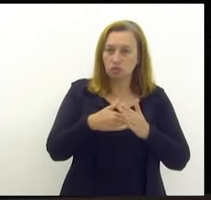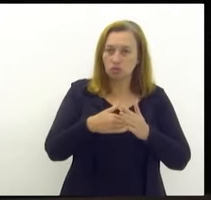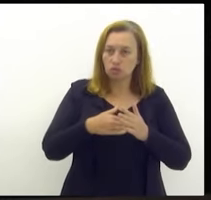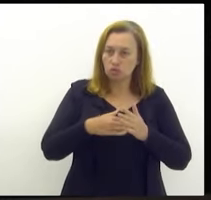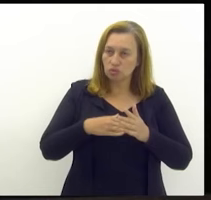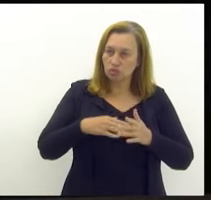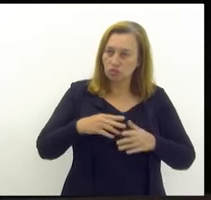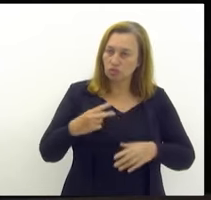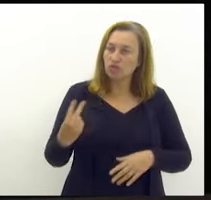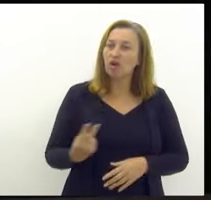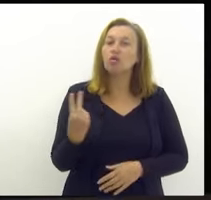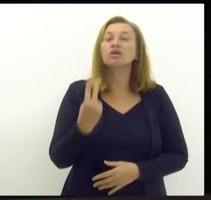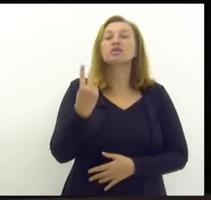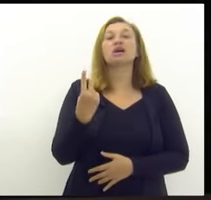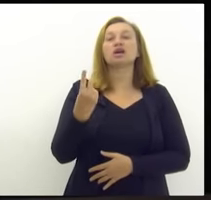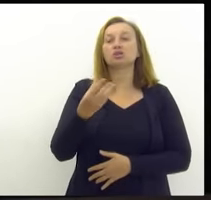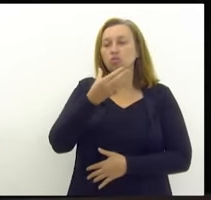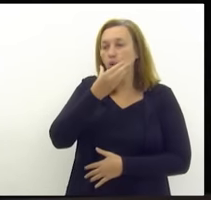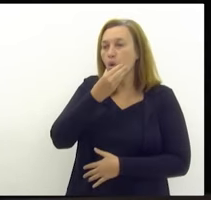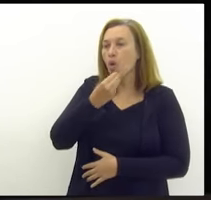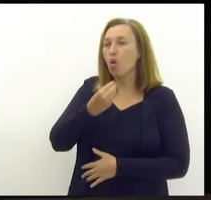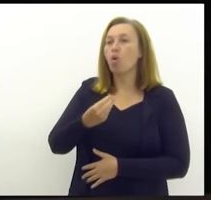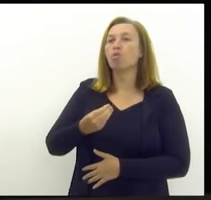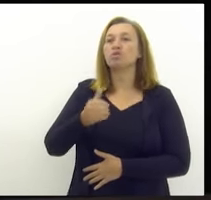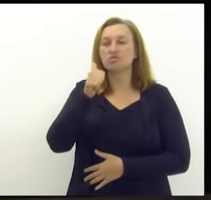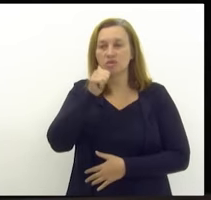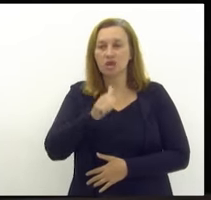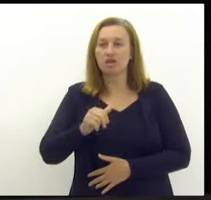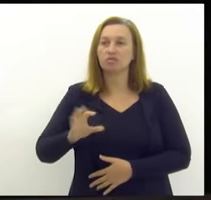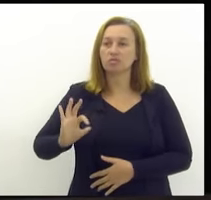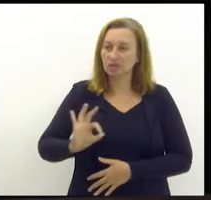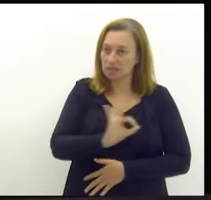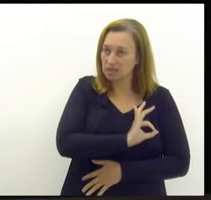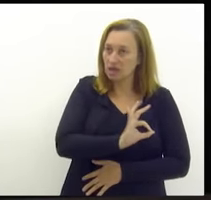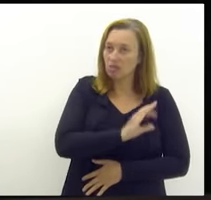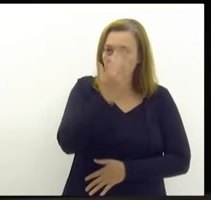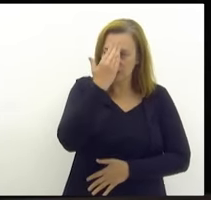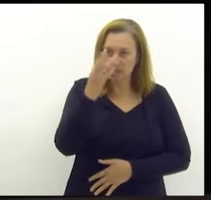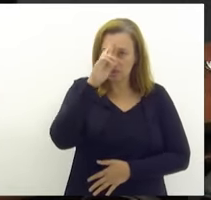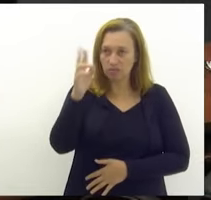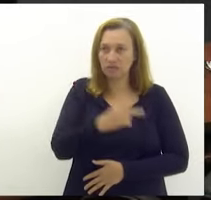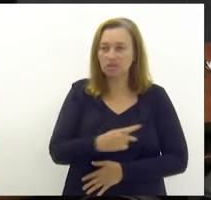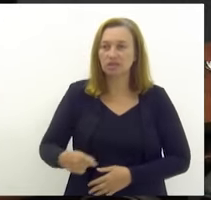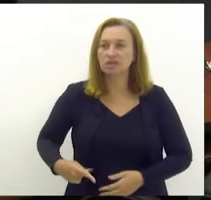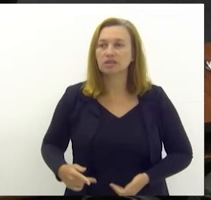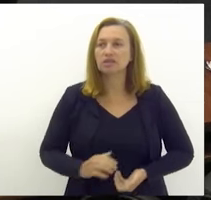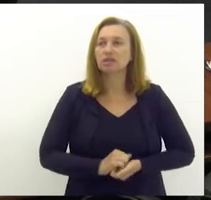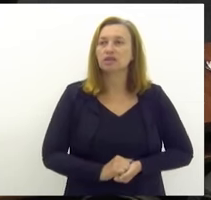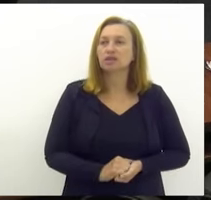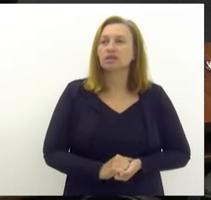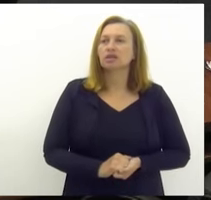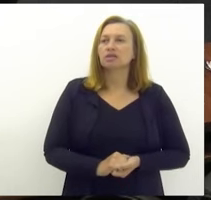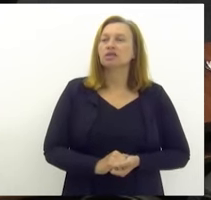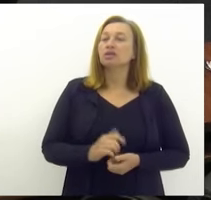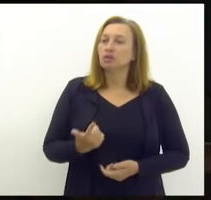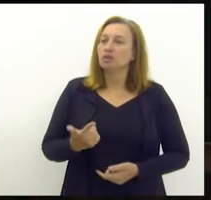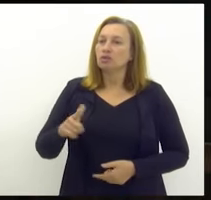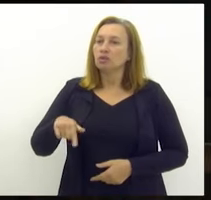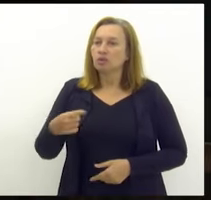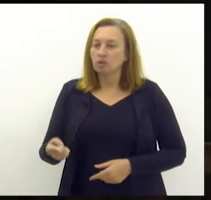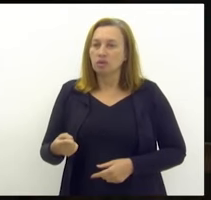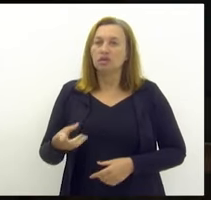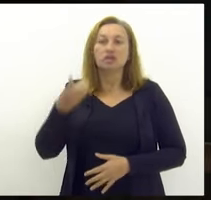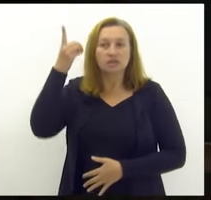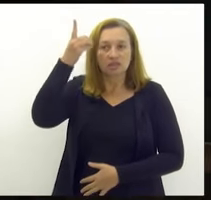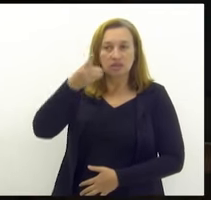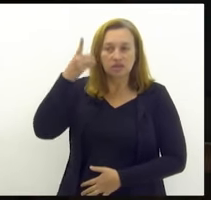eer Bravos Guerreiros e valorosos policiais muito obrigada Presidente próximo orador inscrita